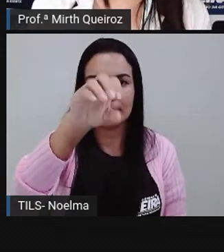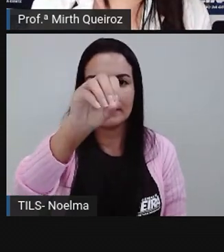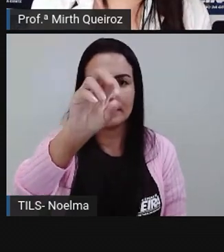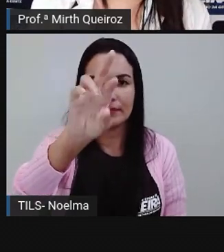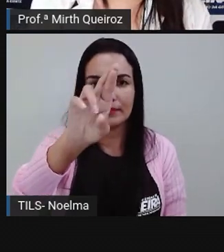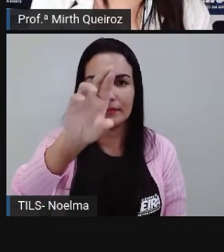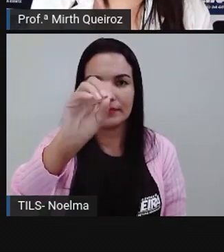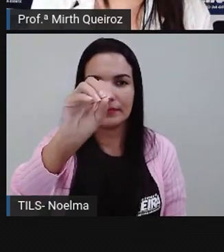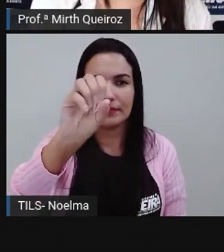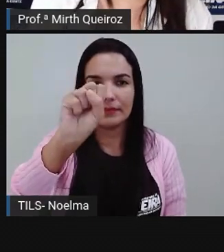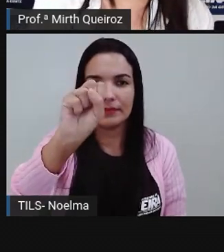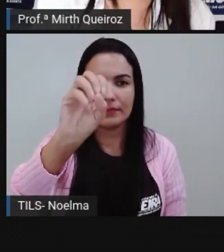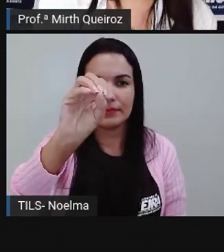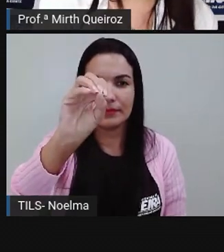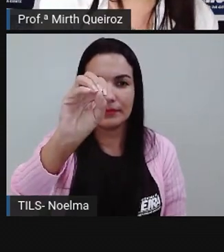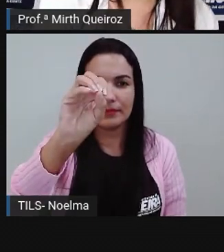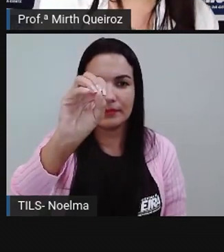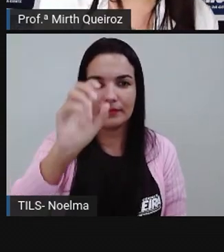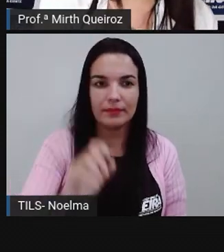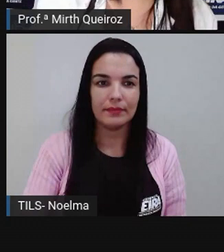Primeiro, peraí.